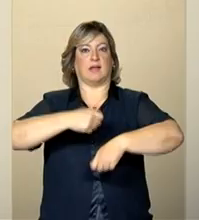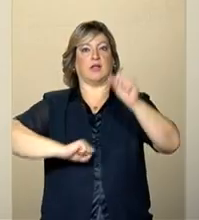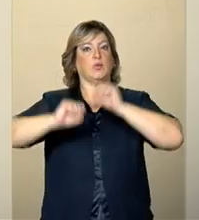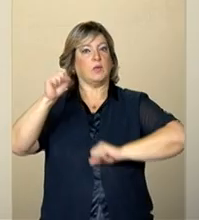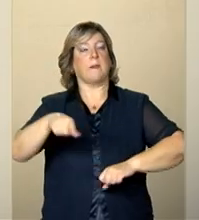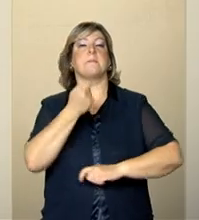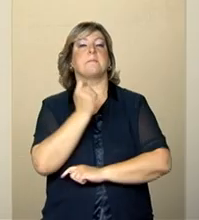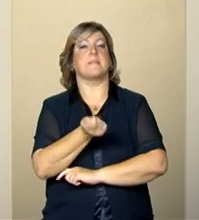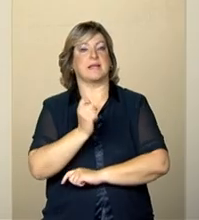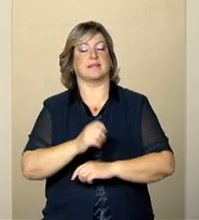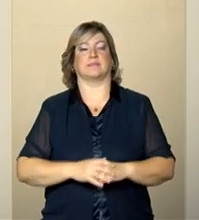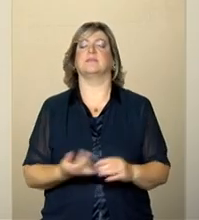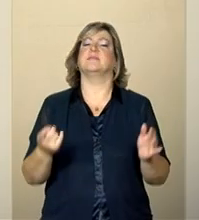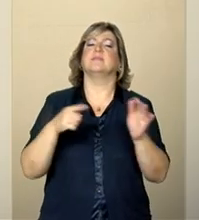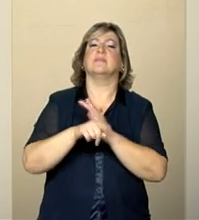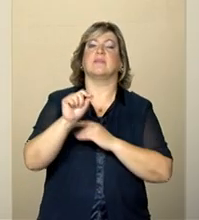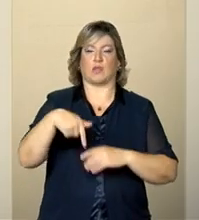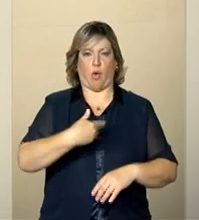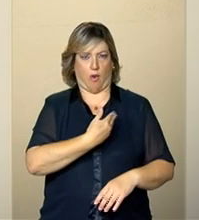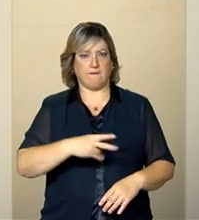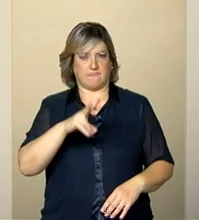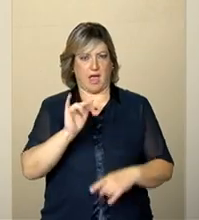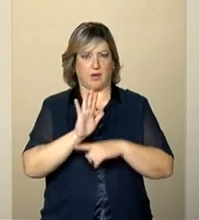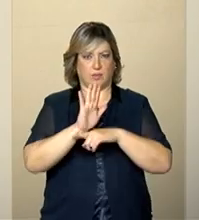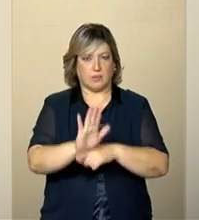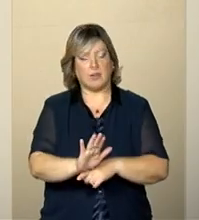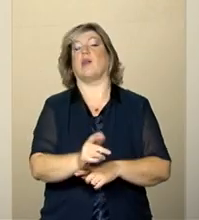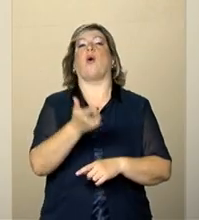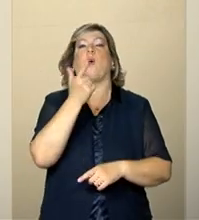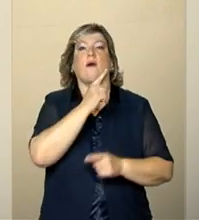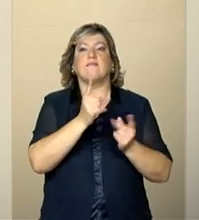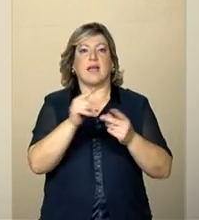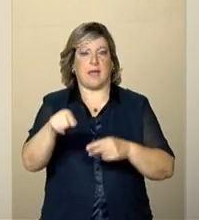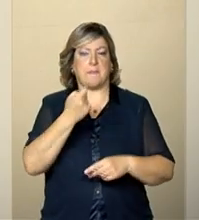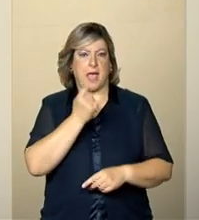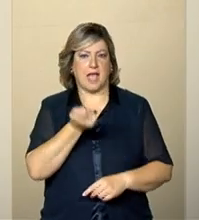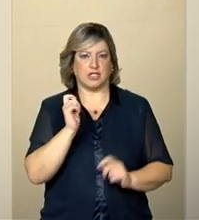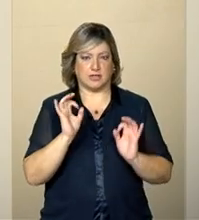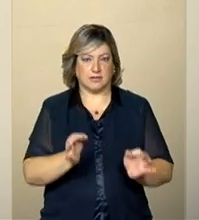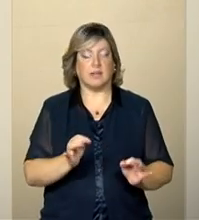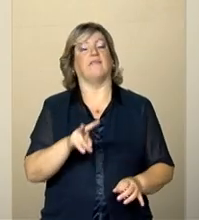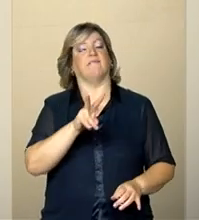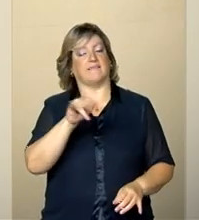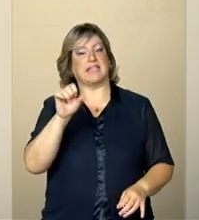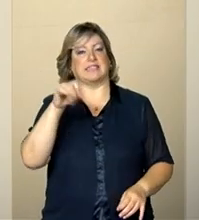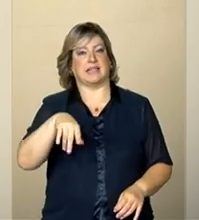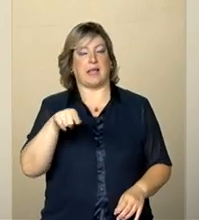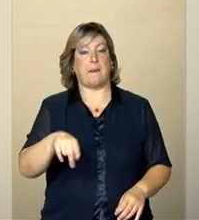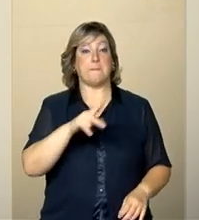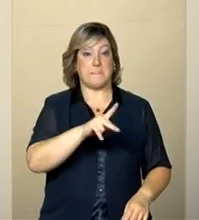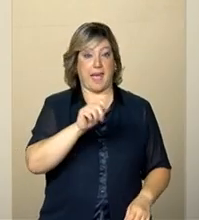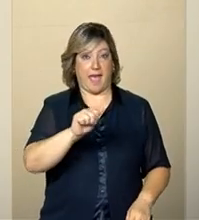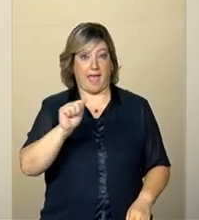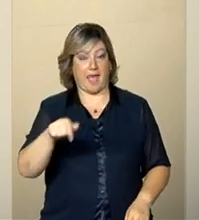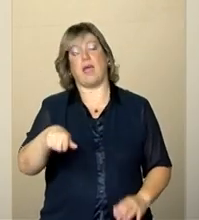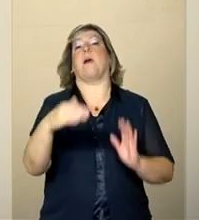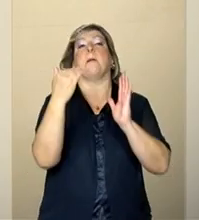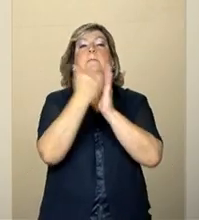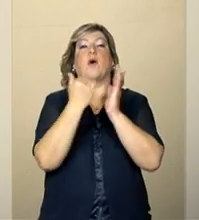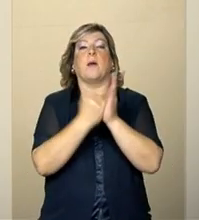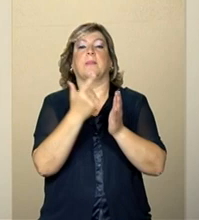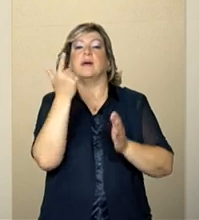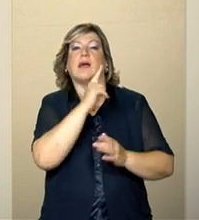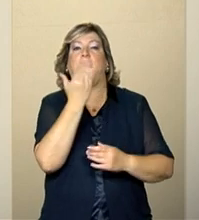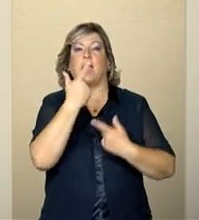da Pesca o governo também vai ajudar a garantir a venda desse peixe Vai sim Luciano o paa programa de aquisição de